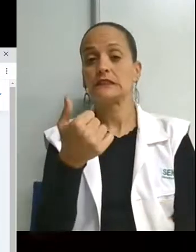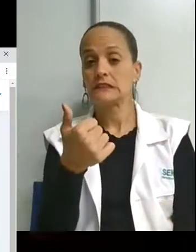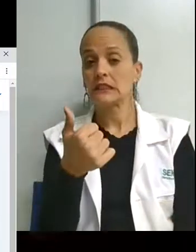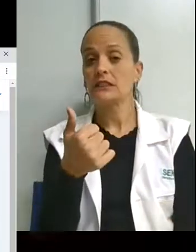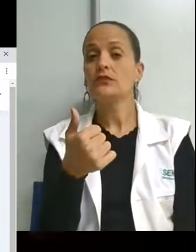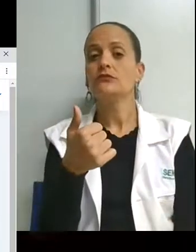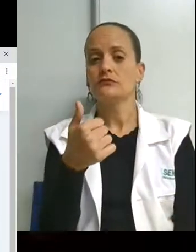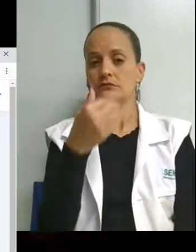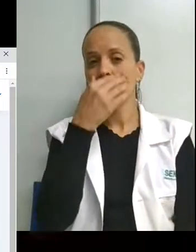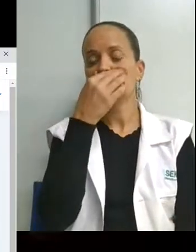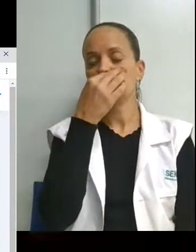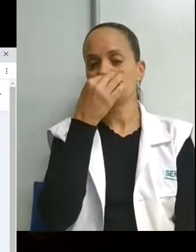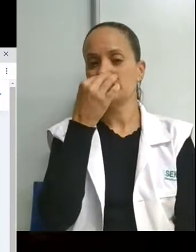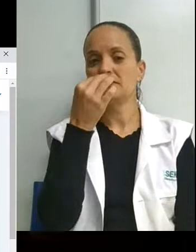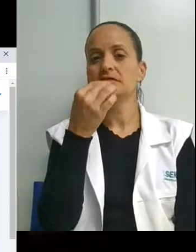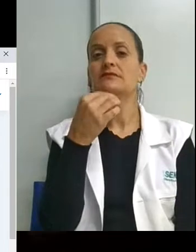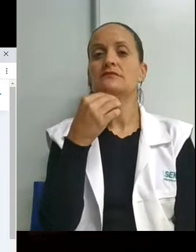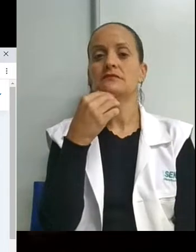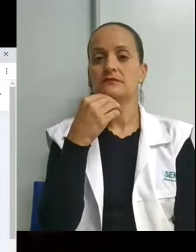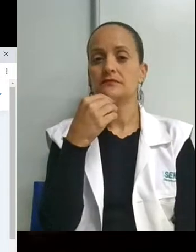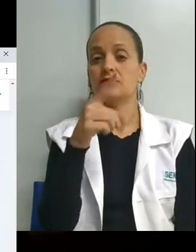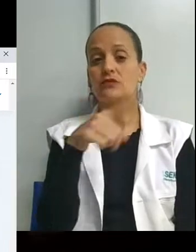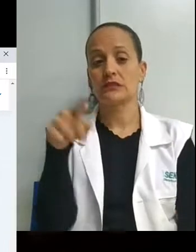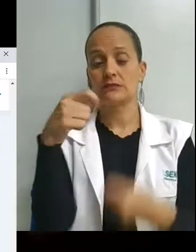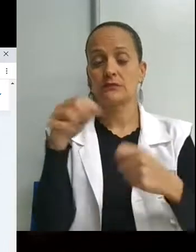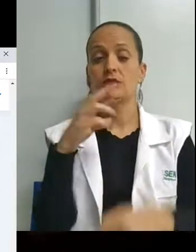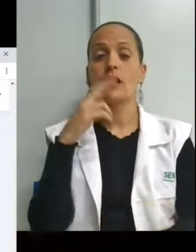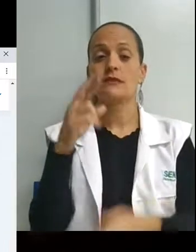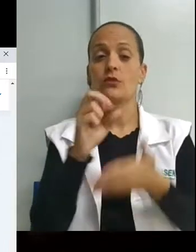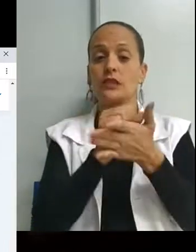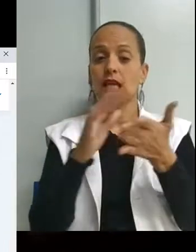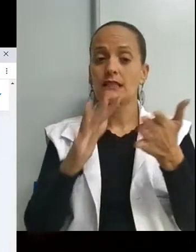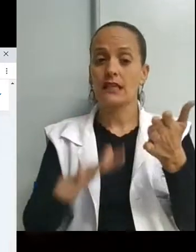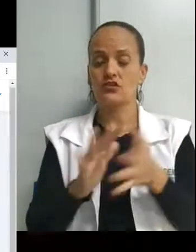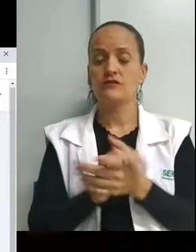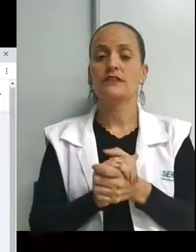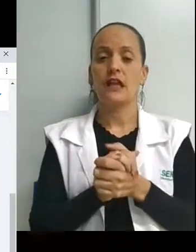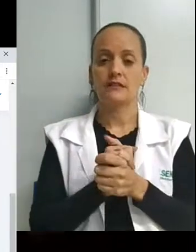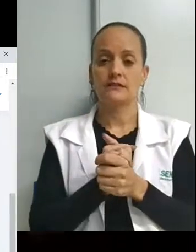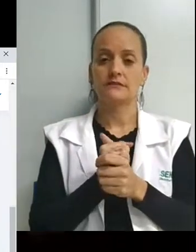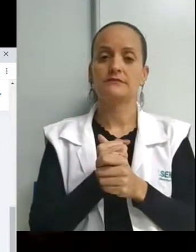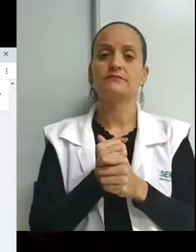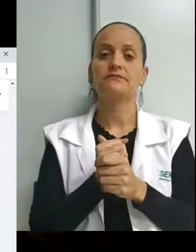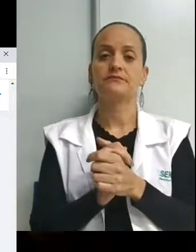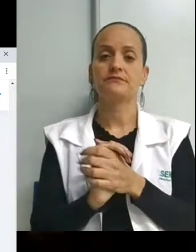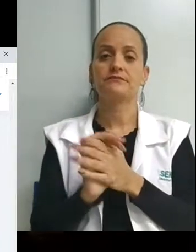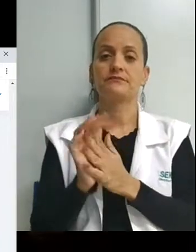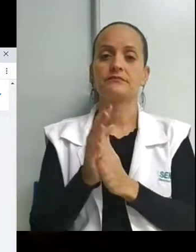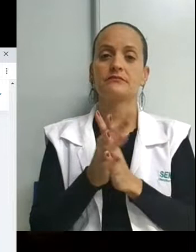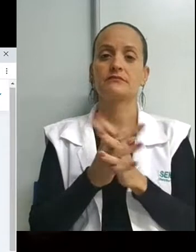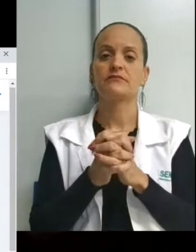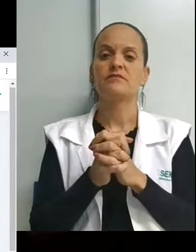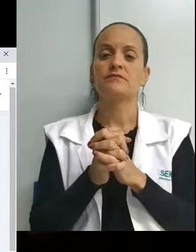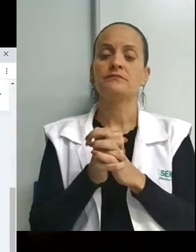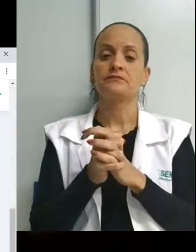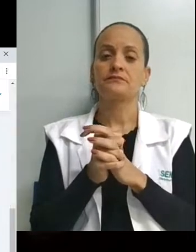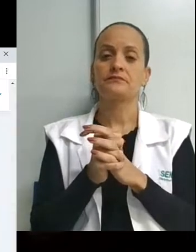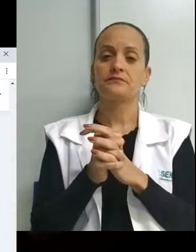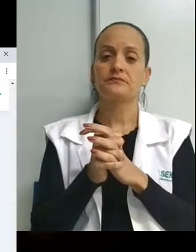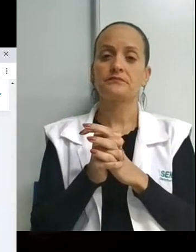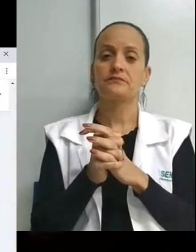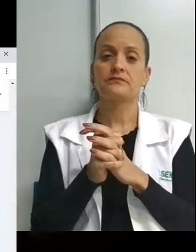Que as atividades são 3 que vocês precisam fazer, ó. Tem que fundamento de eletricidade, né? Situação de